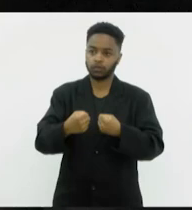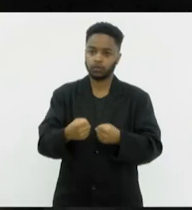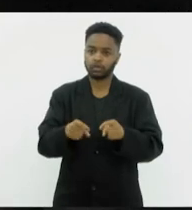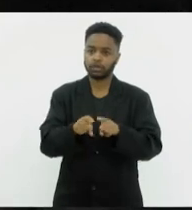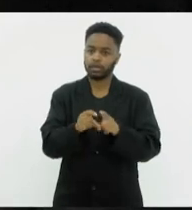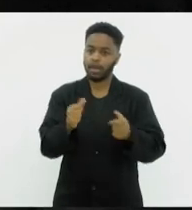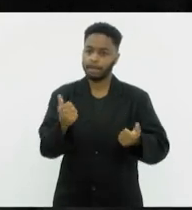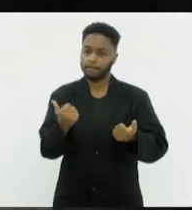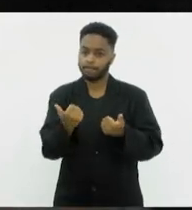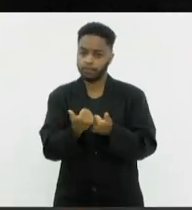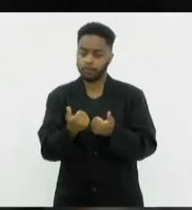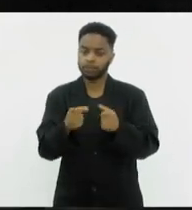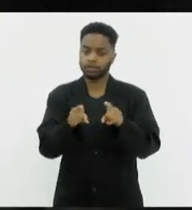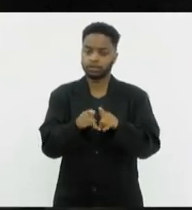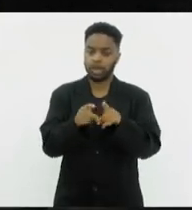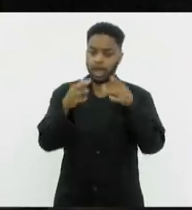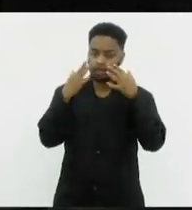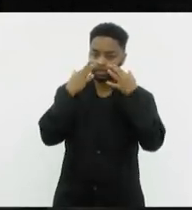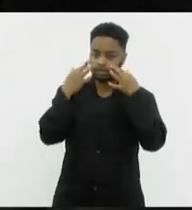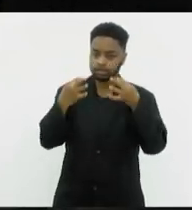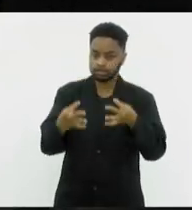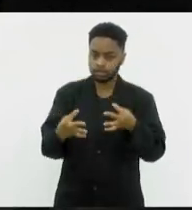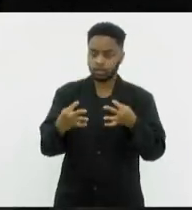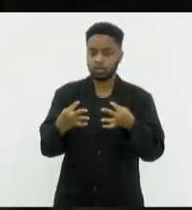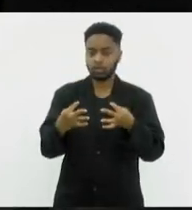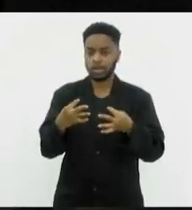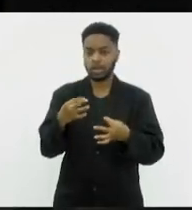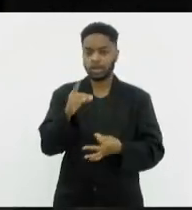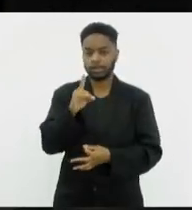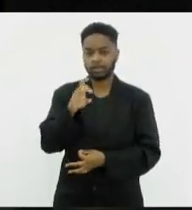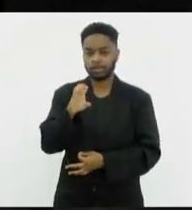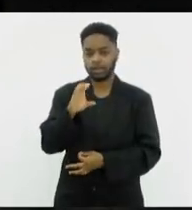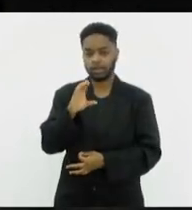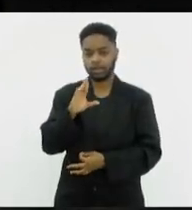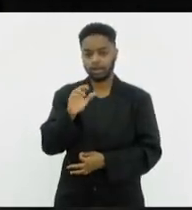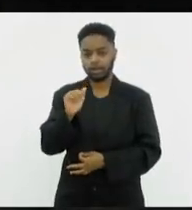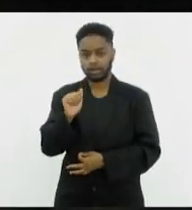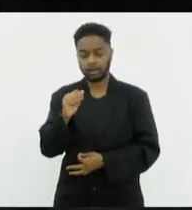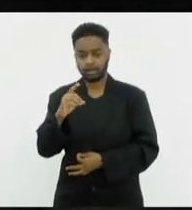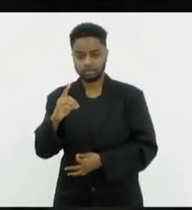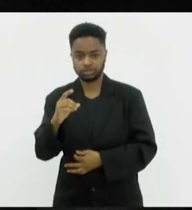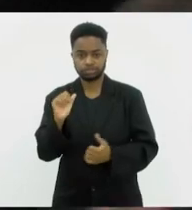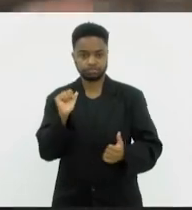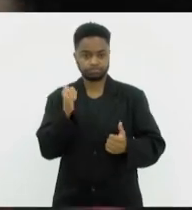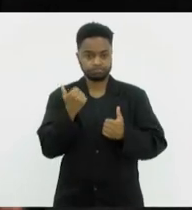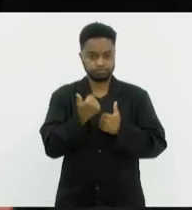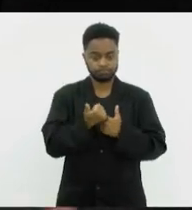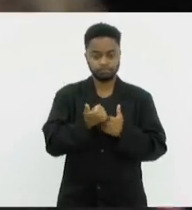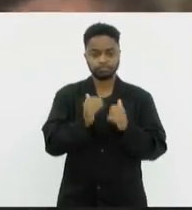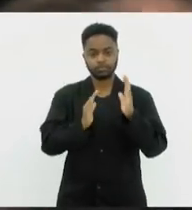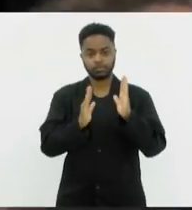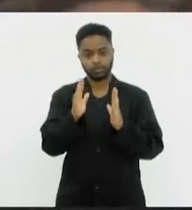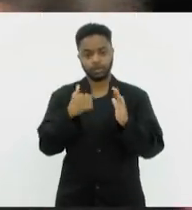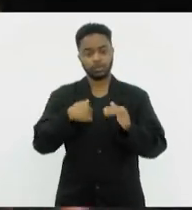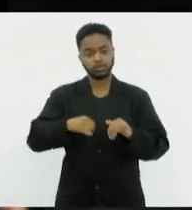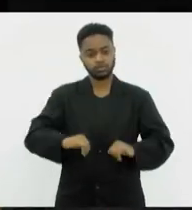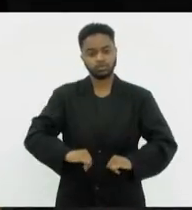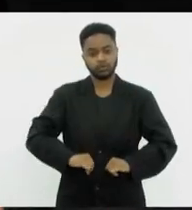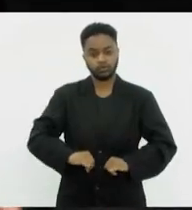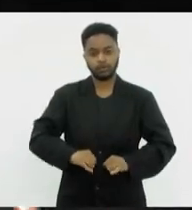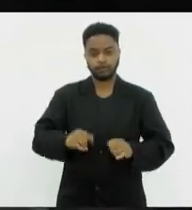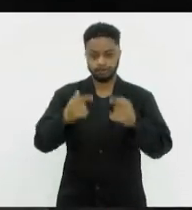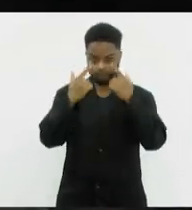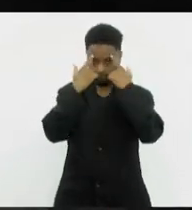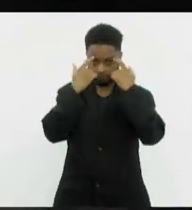a atenção que a DECRAD aqui do Rio de Janeiro teve comigo quando sofri aquela violência lá em Nova Friburgo, lá